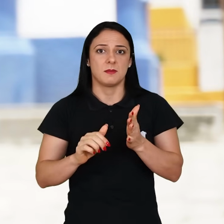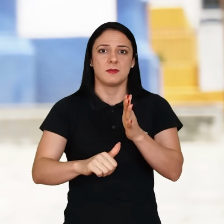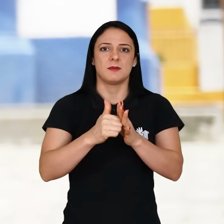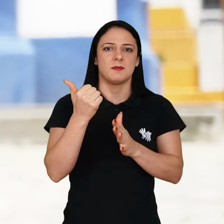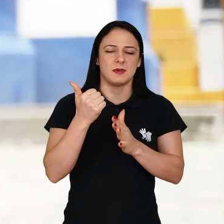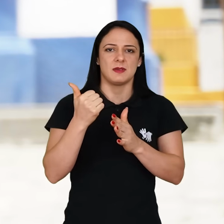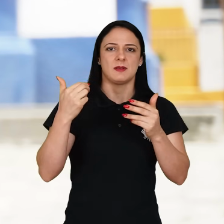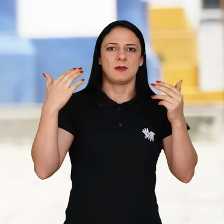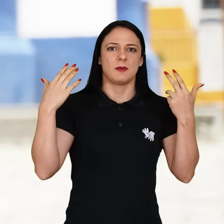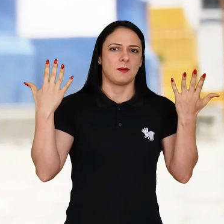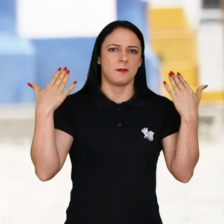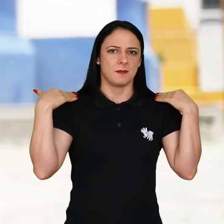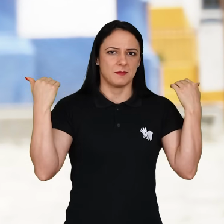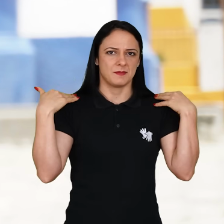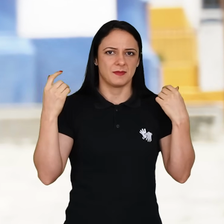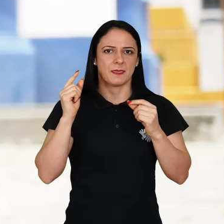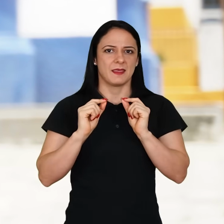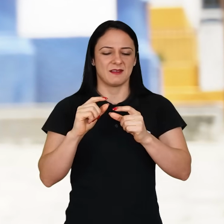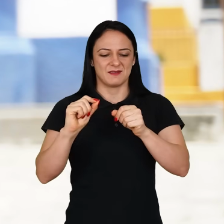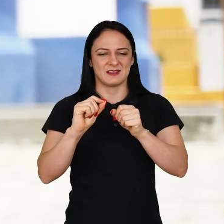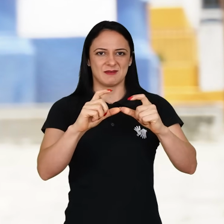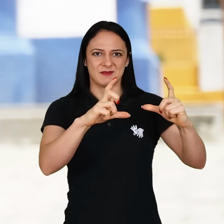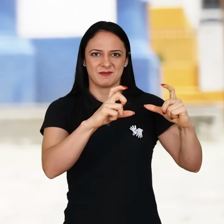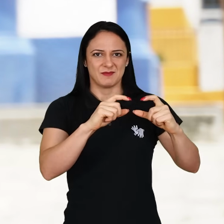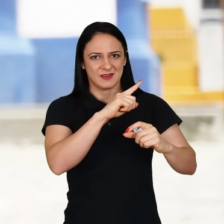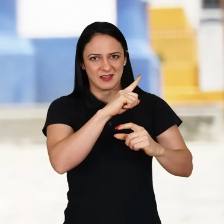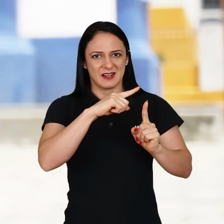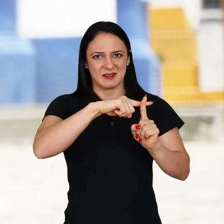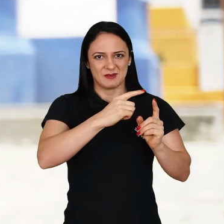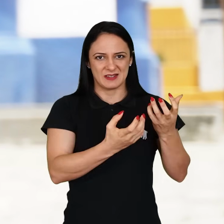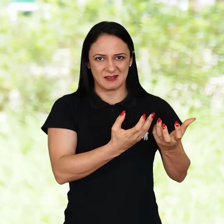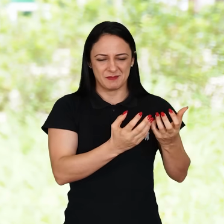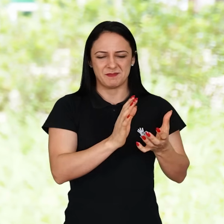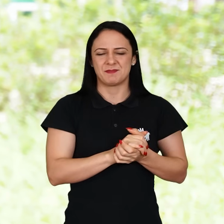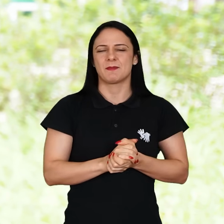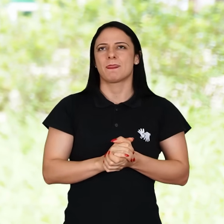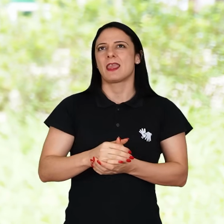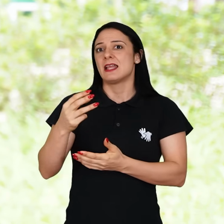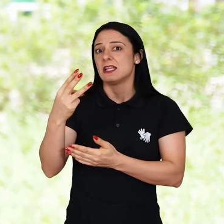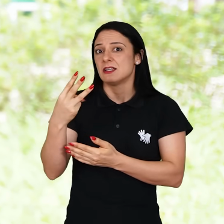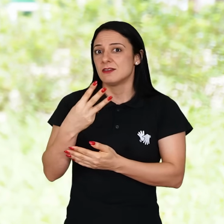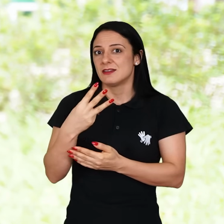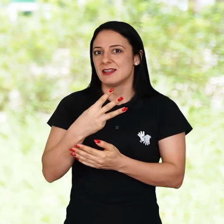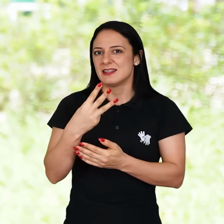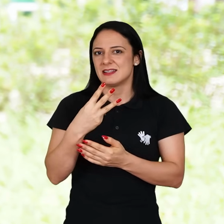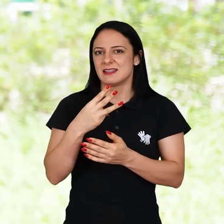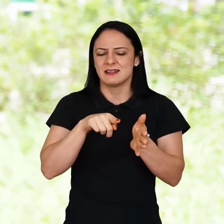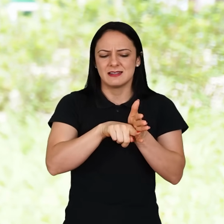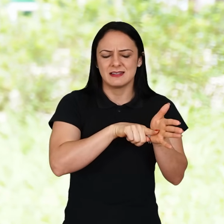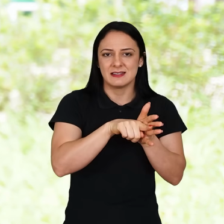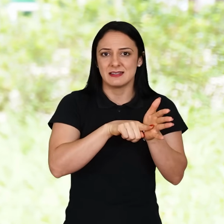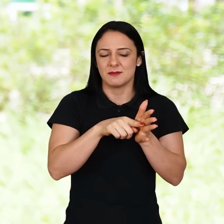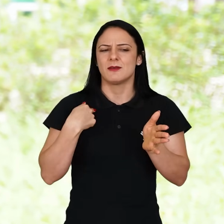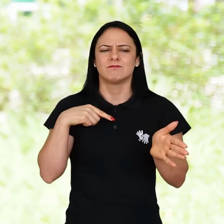que o primeiro passeio, na minha intenção, seria tirar uma fotinha dele na cruz. No terceiro ultrassom que eu